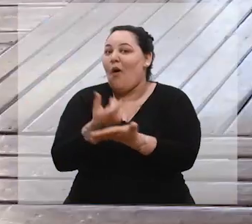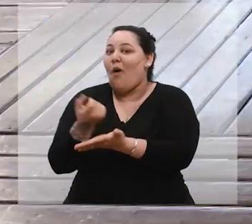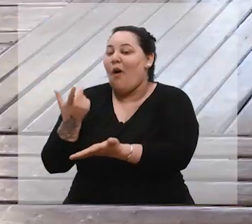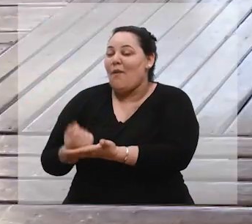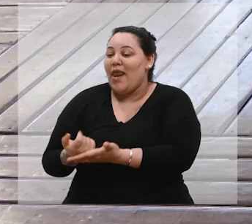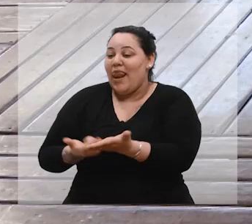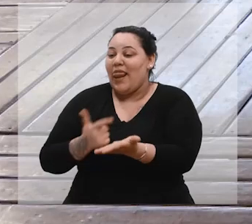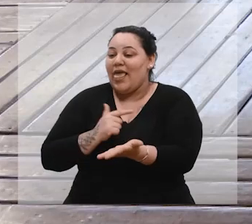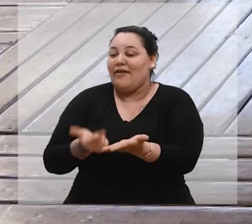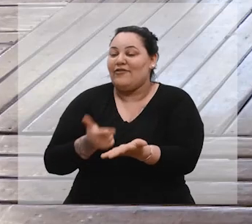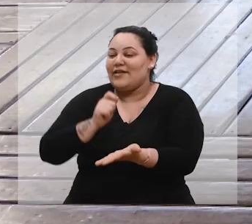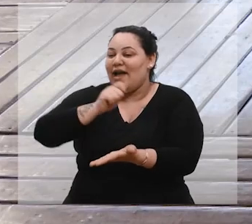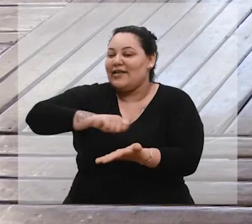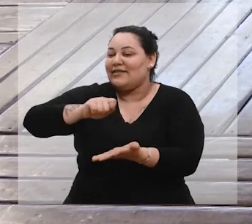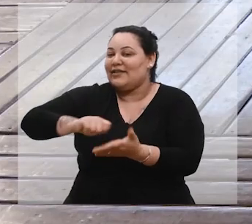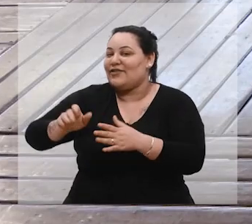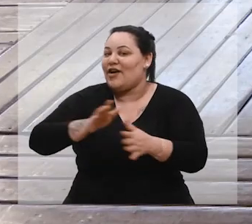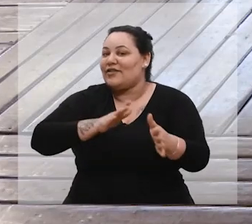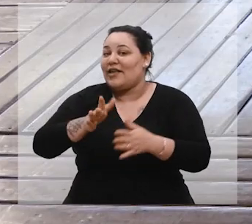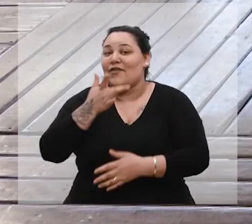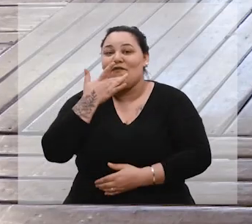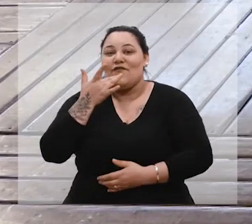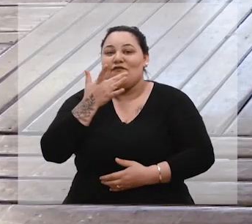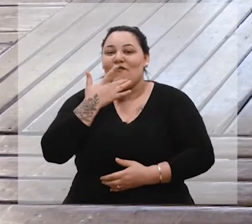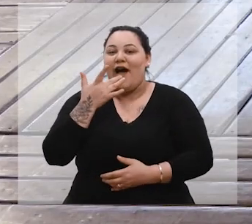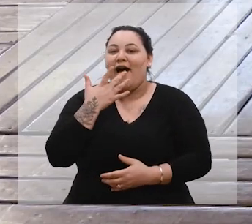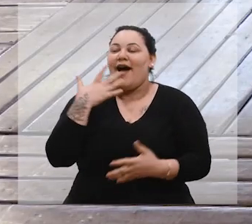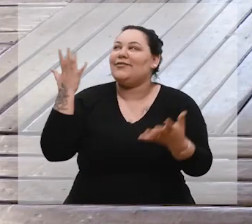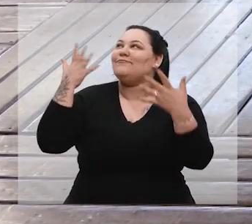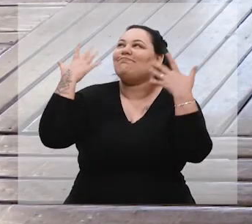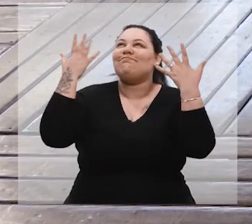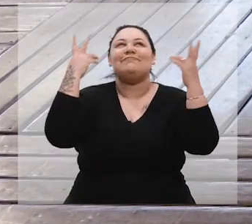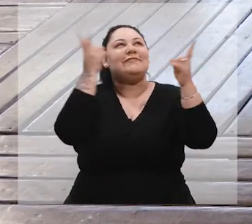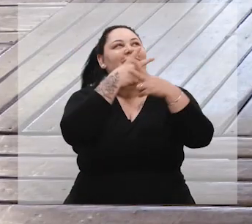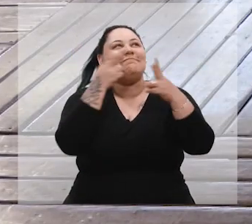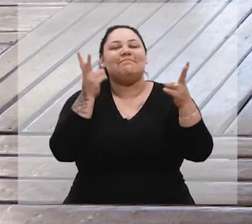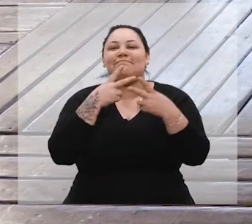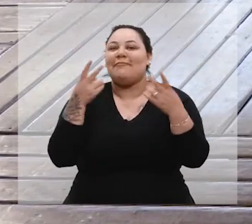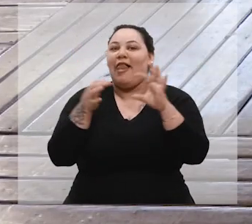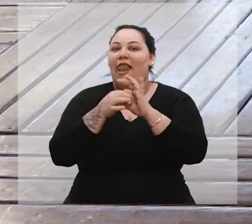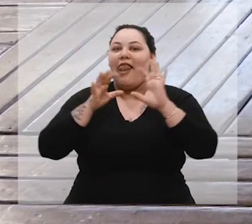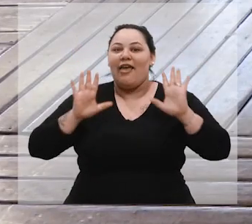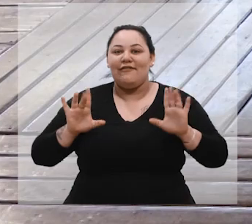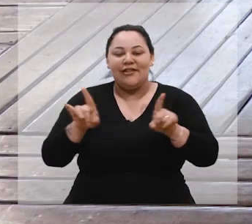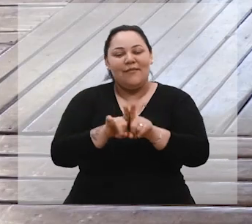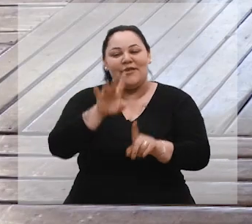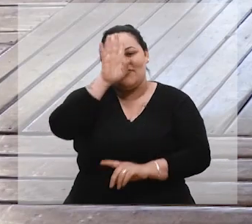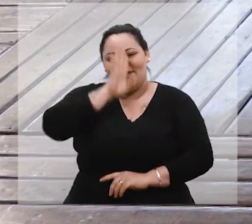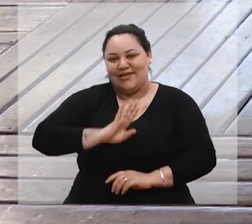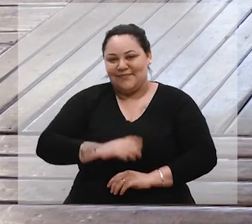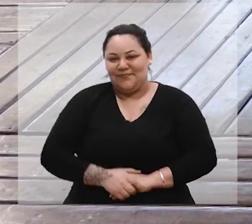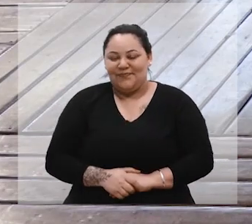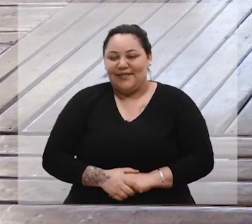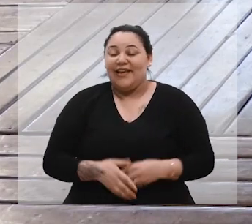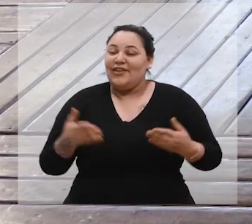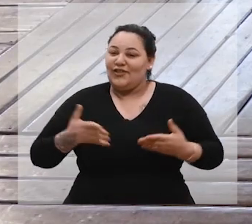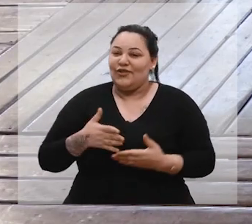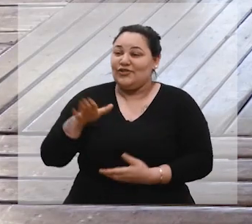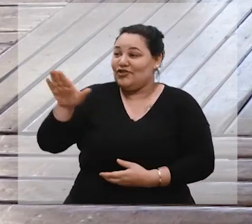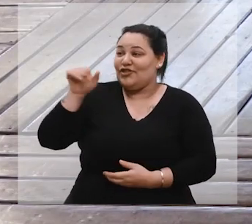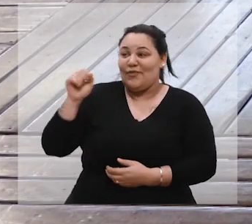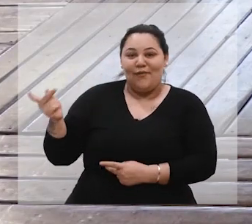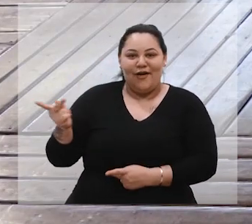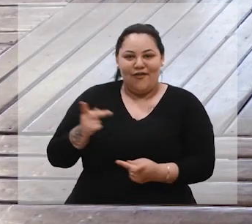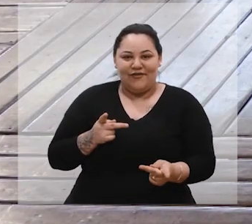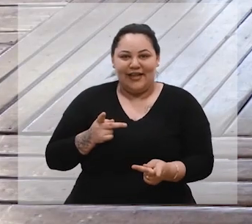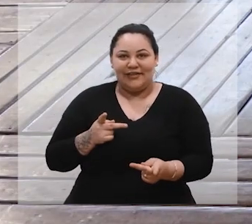de acesso fácil, ao ar livre e gratuito. E nossa convidada de hoje, né, o Entre Elas, está